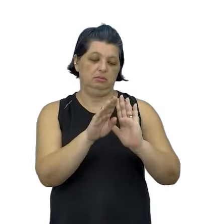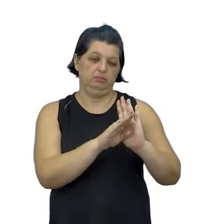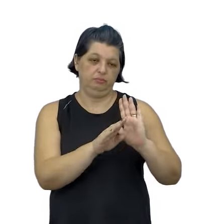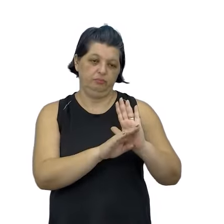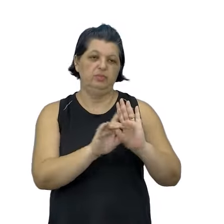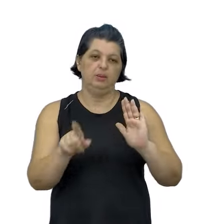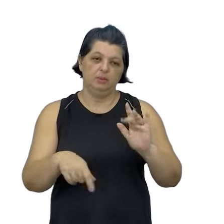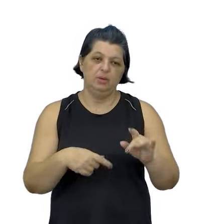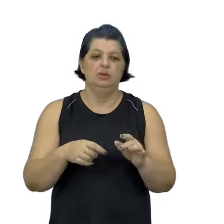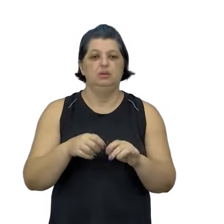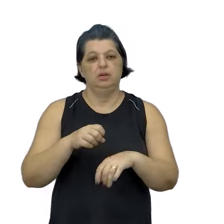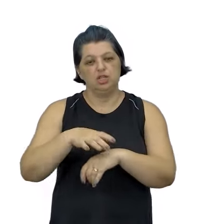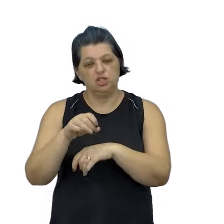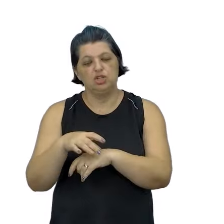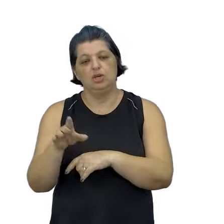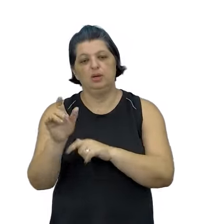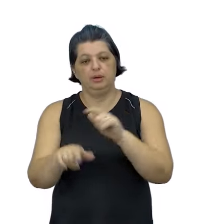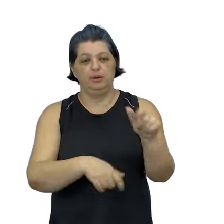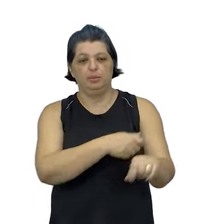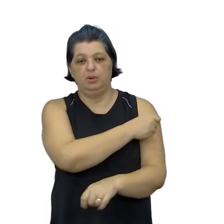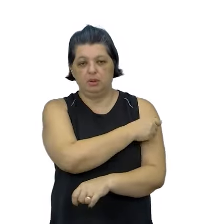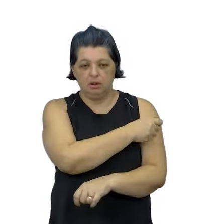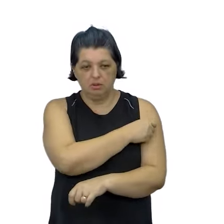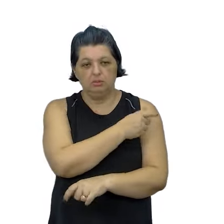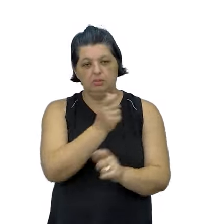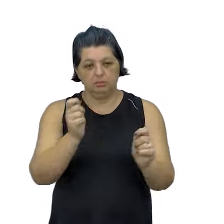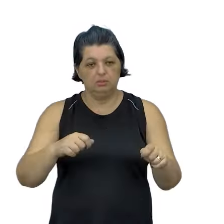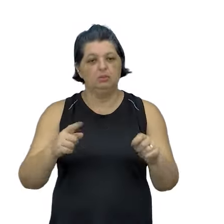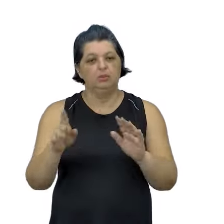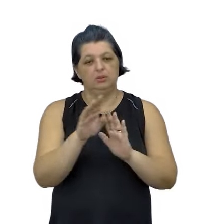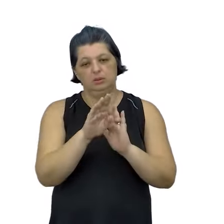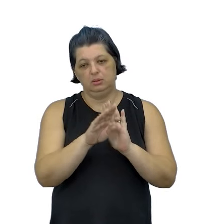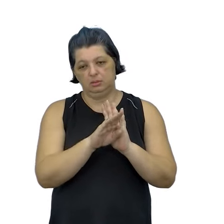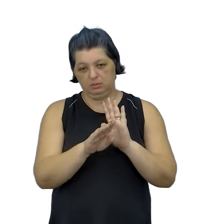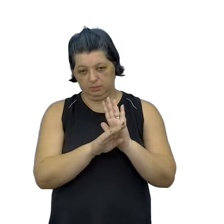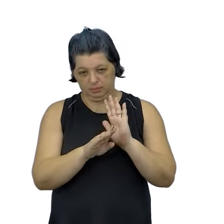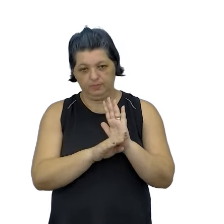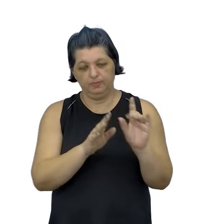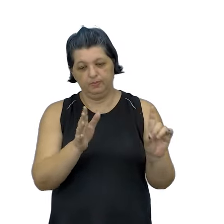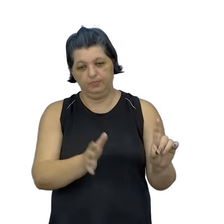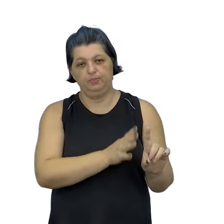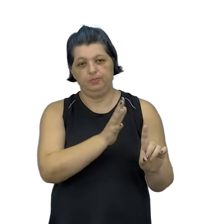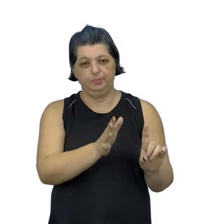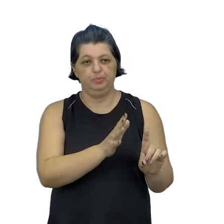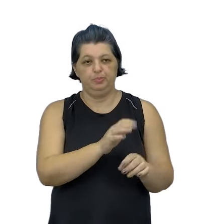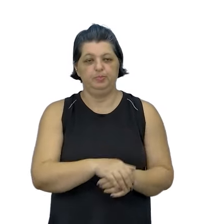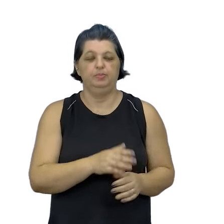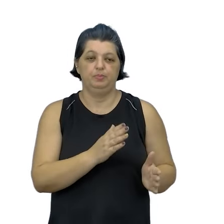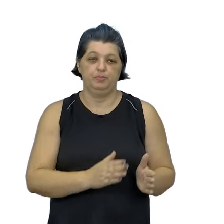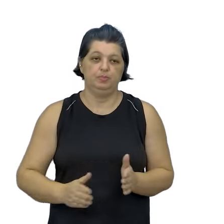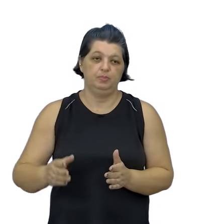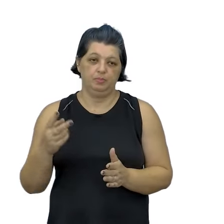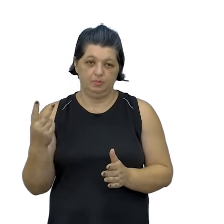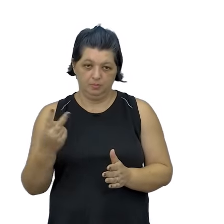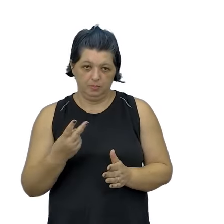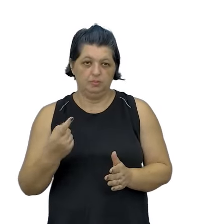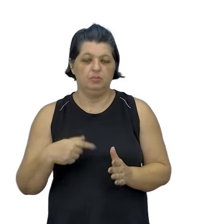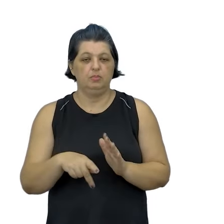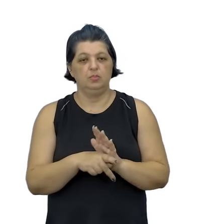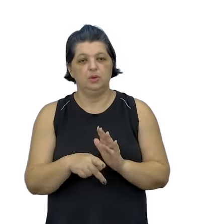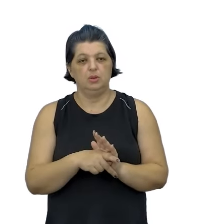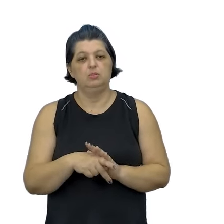os estudantes quais links que eles devem, e depois define um cronograma para as apresentações. Já na segunda etapa, definir a formação